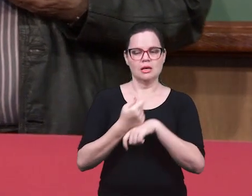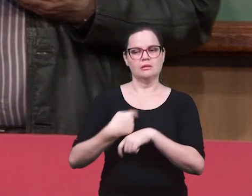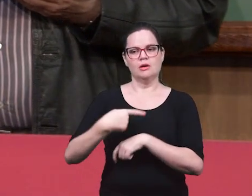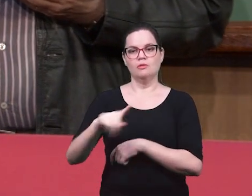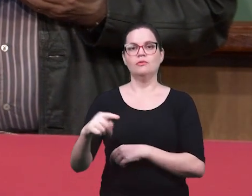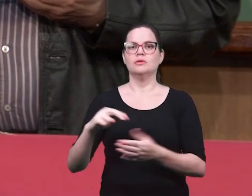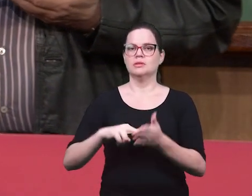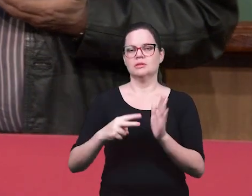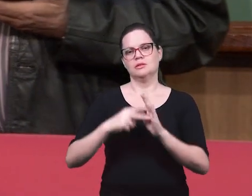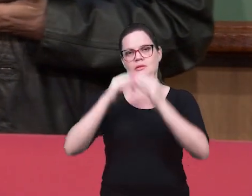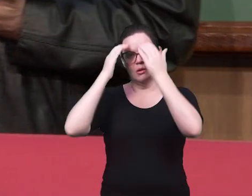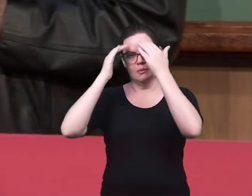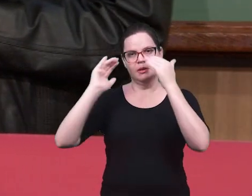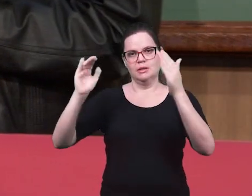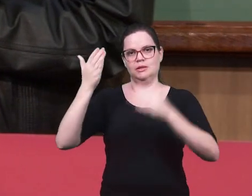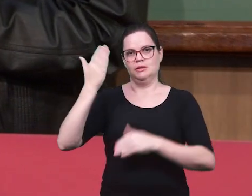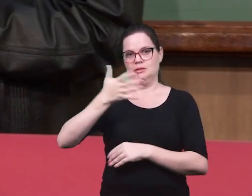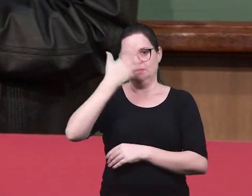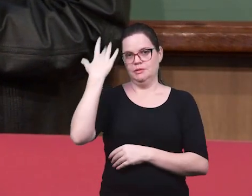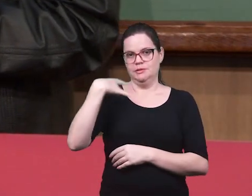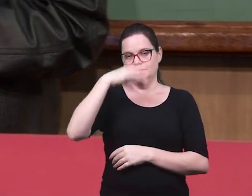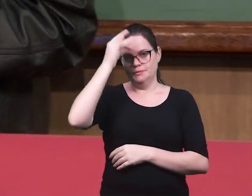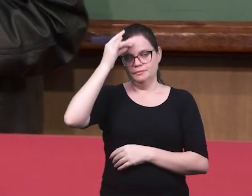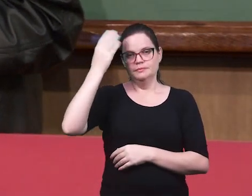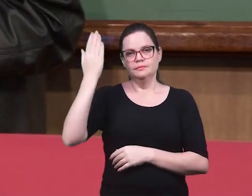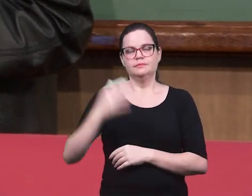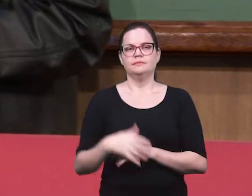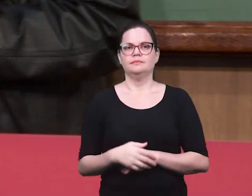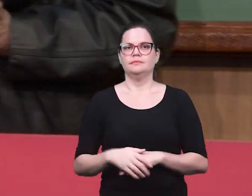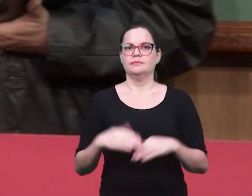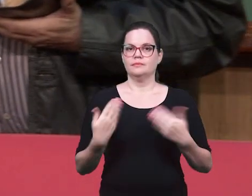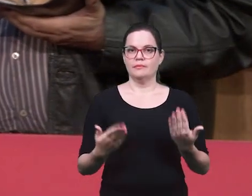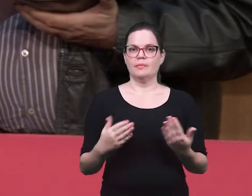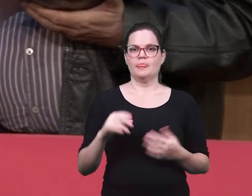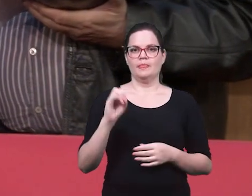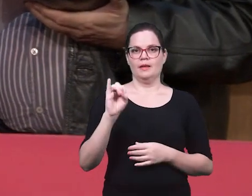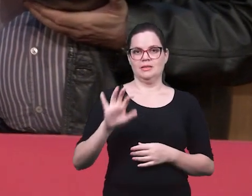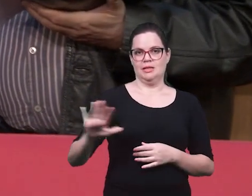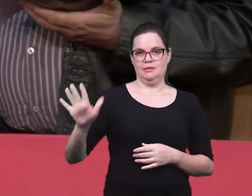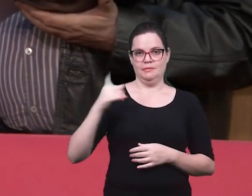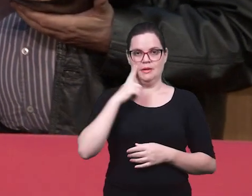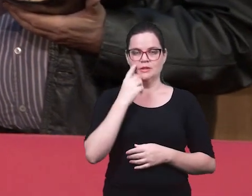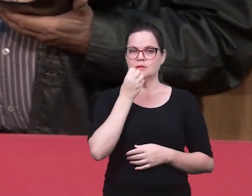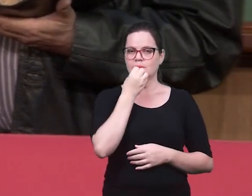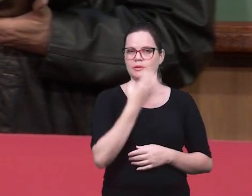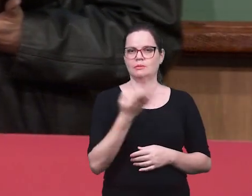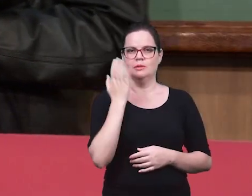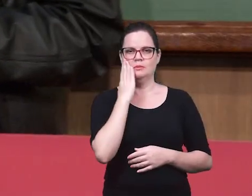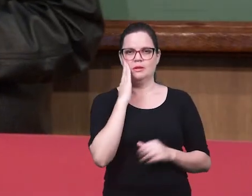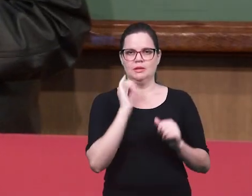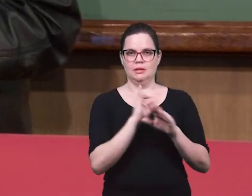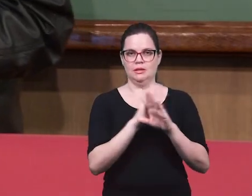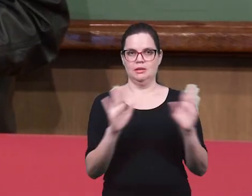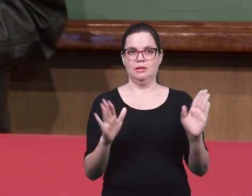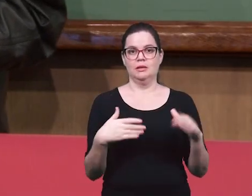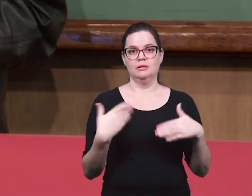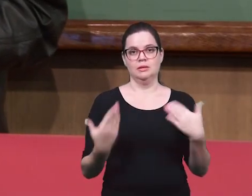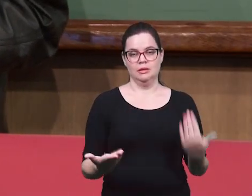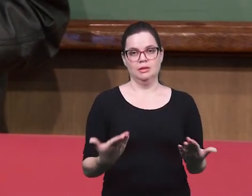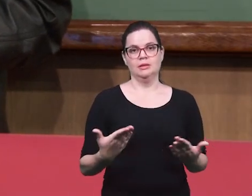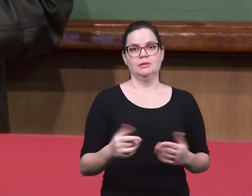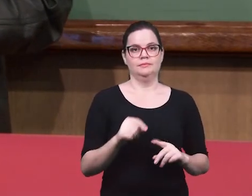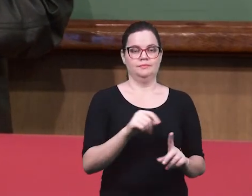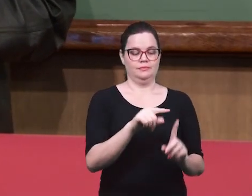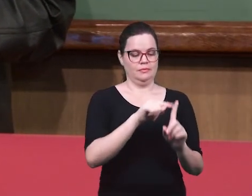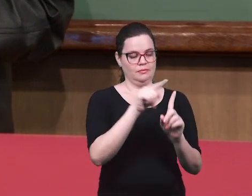vive em mim. Então a salvação, esse gráfico ele é muito didático, né? Então o homem é eleito no ventre da